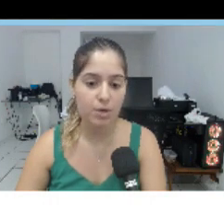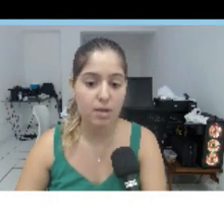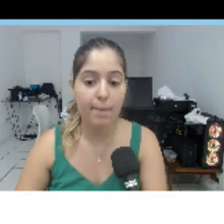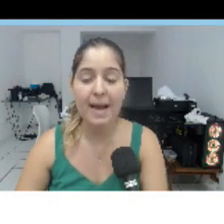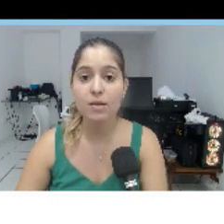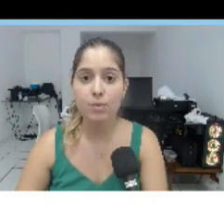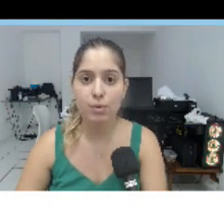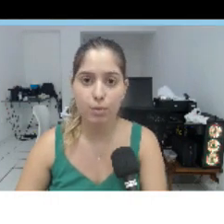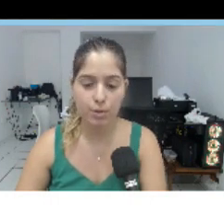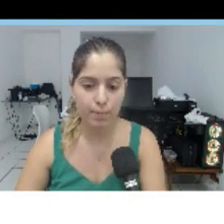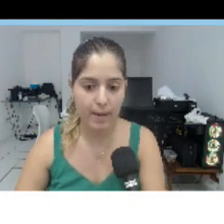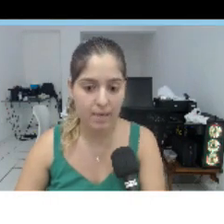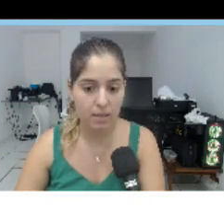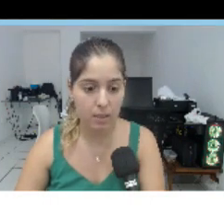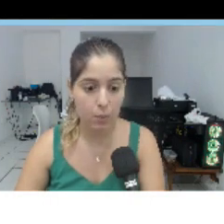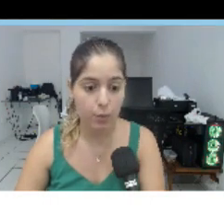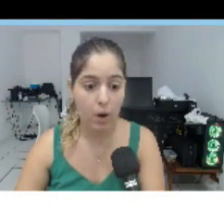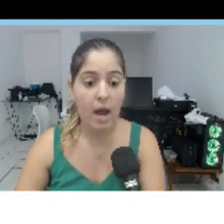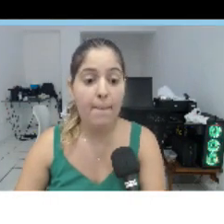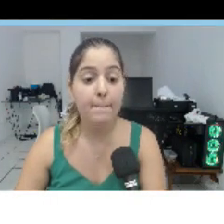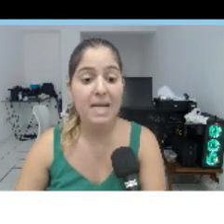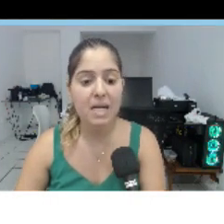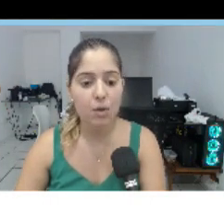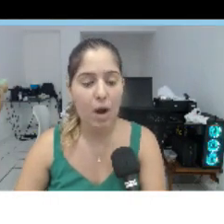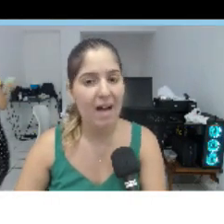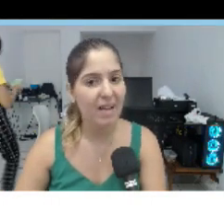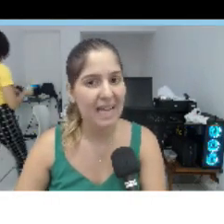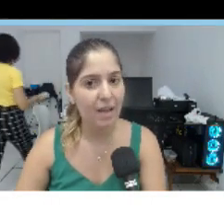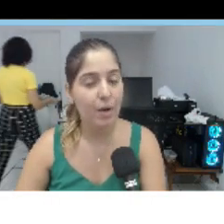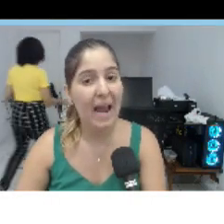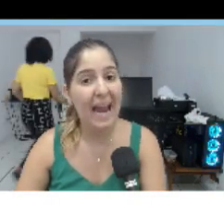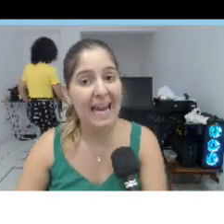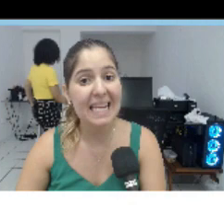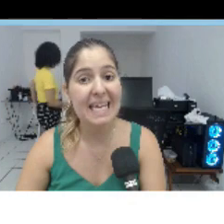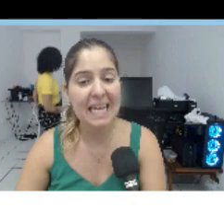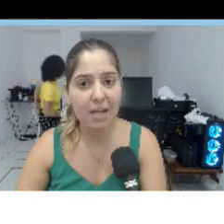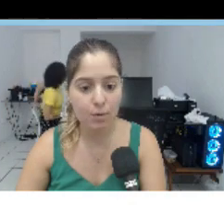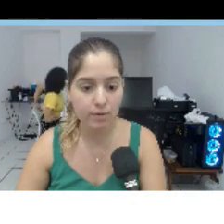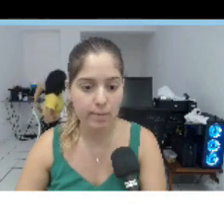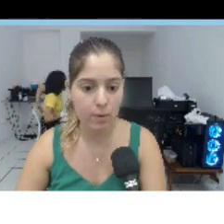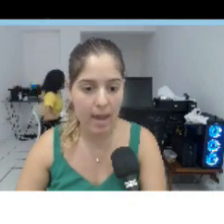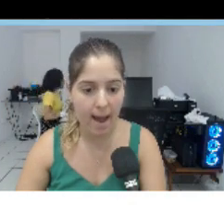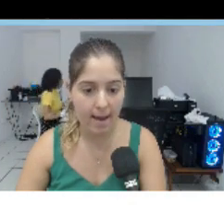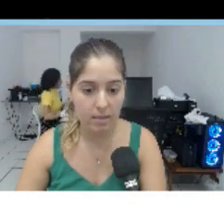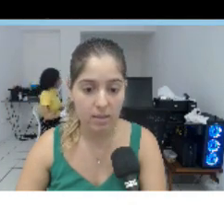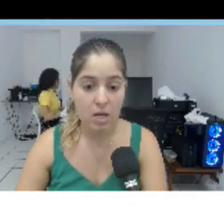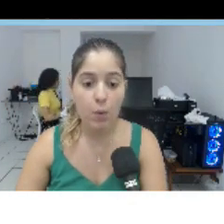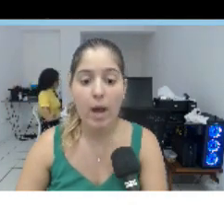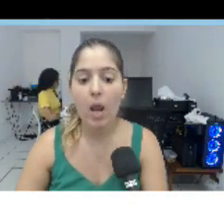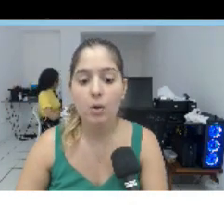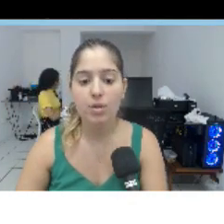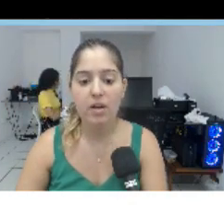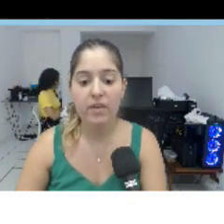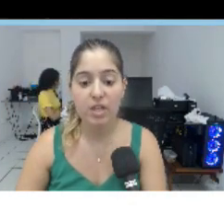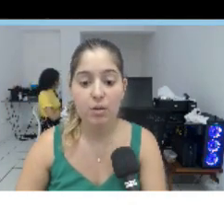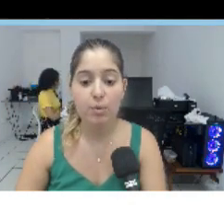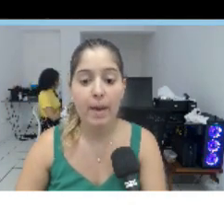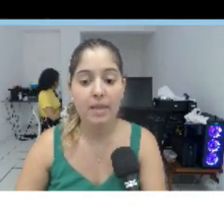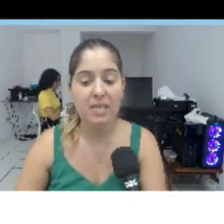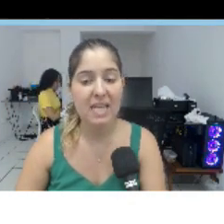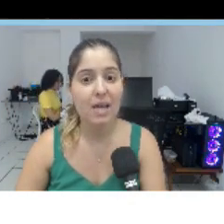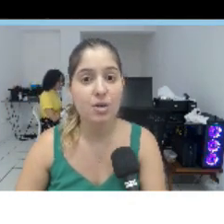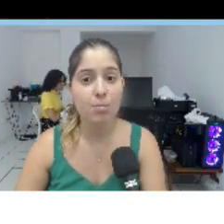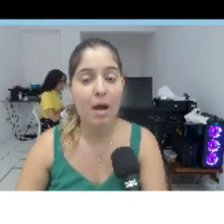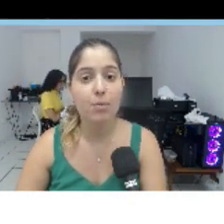Arábia Saudita mais um estojo de peças em ouro branco avaliado em R$500 mil. O relógio cravejado